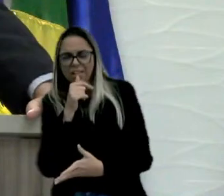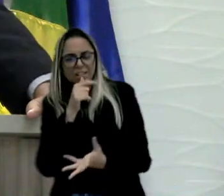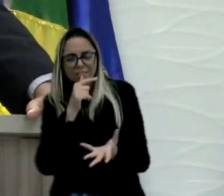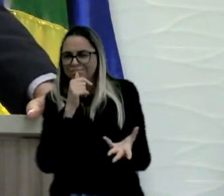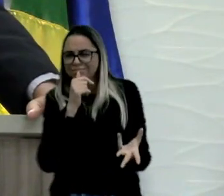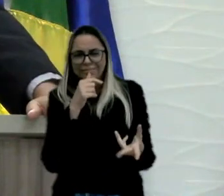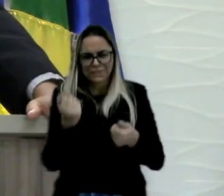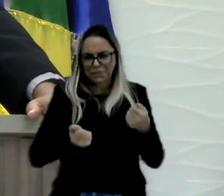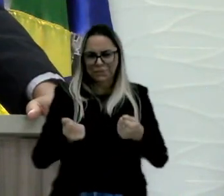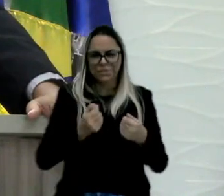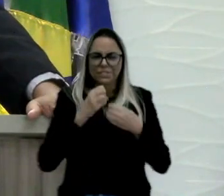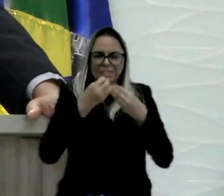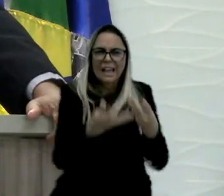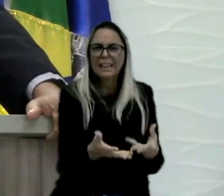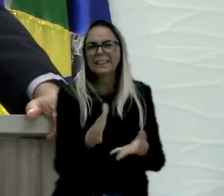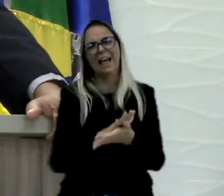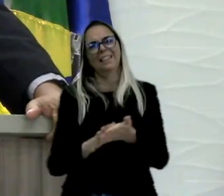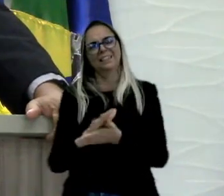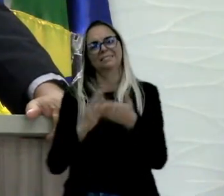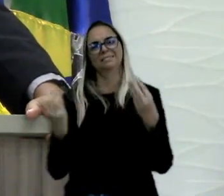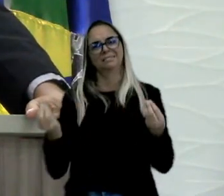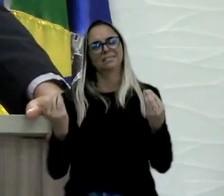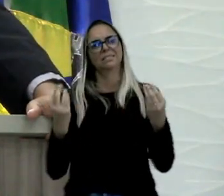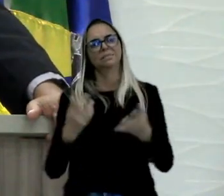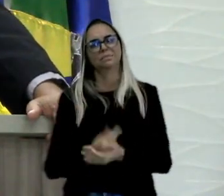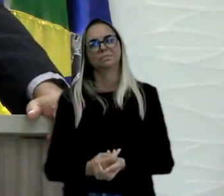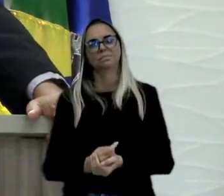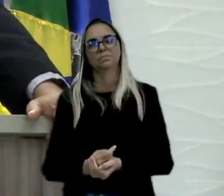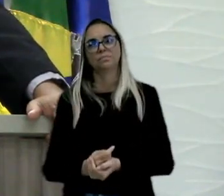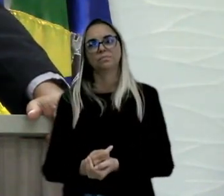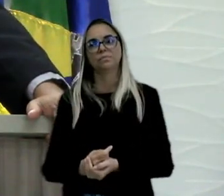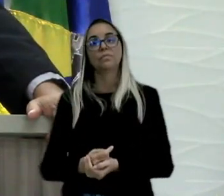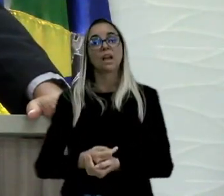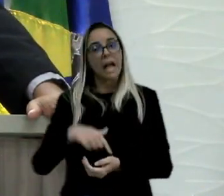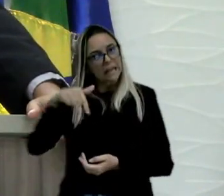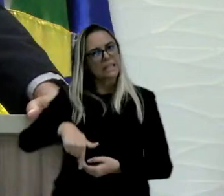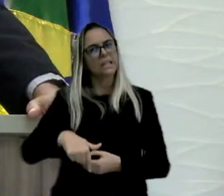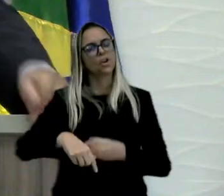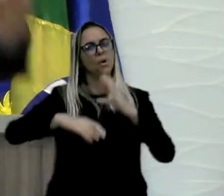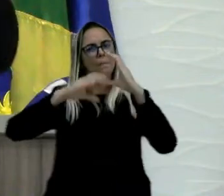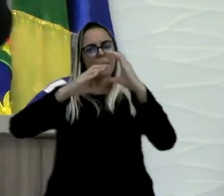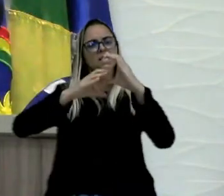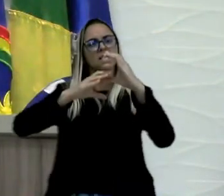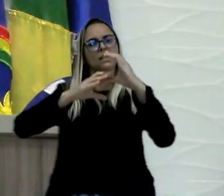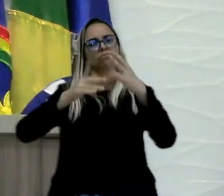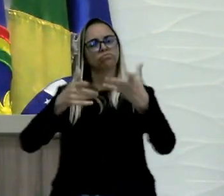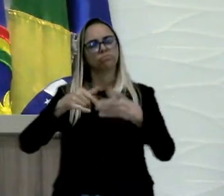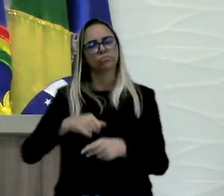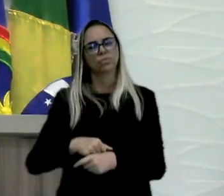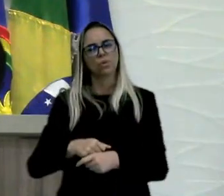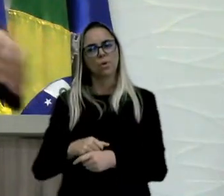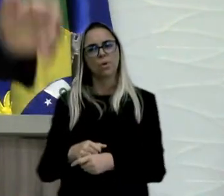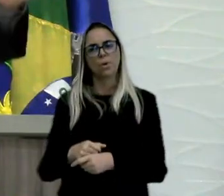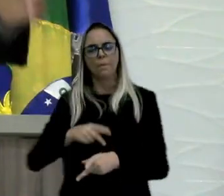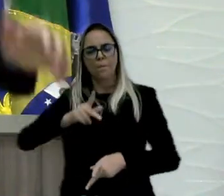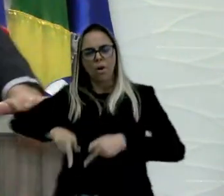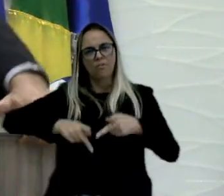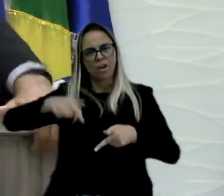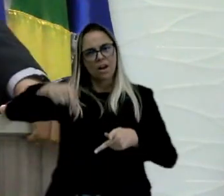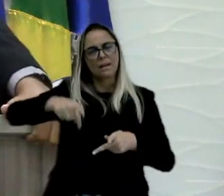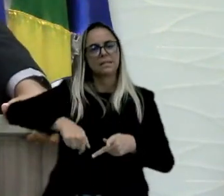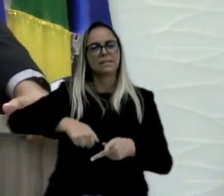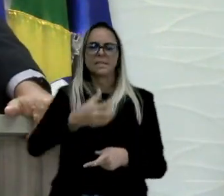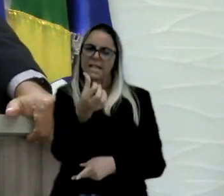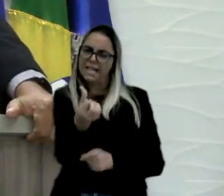chegar um caminhão d'água rapaz os pessoais aqui compensa os os pessoais aqui que ganha R